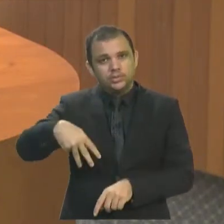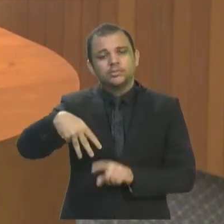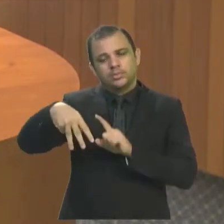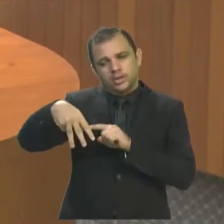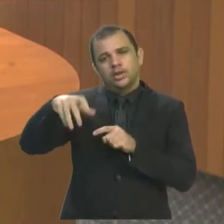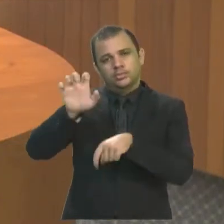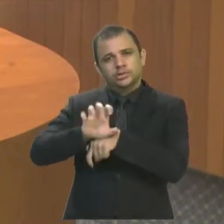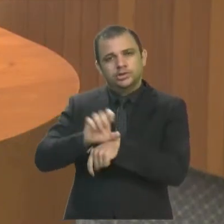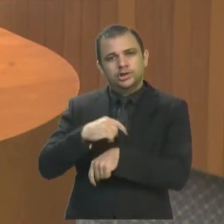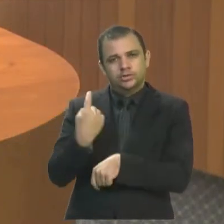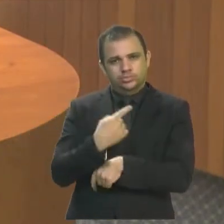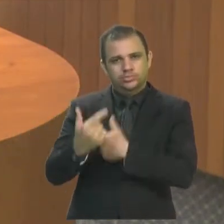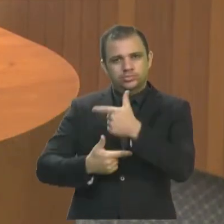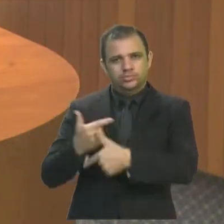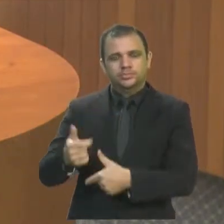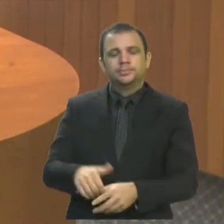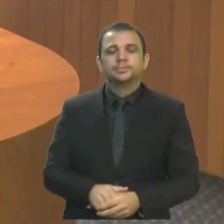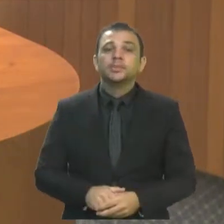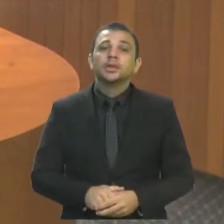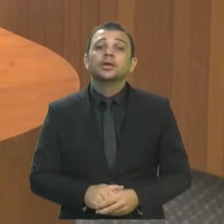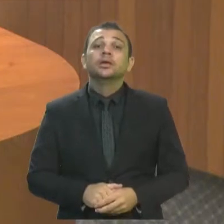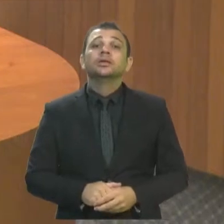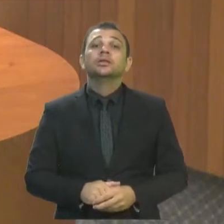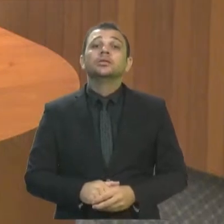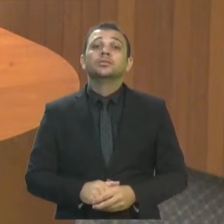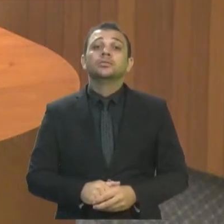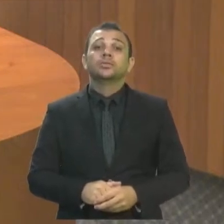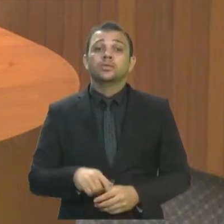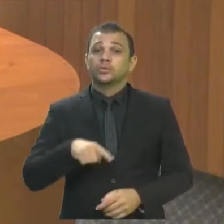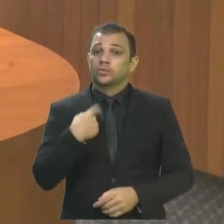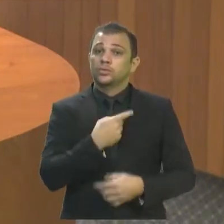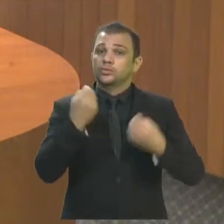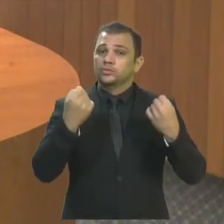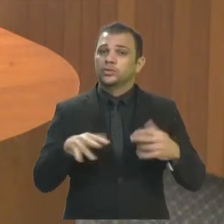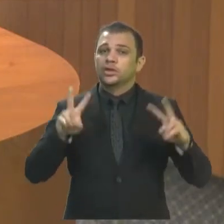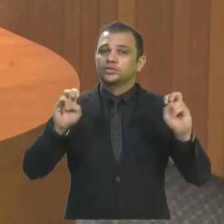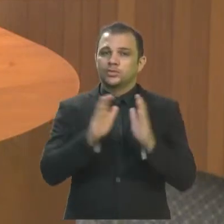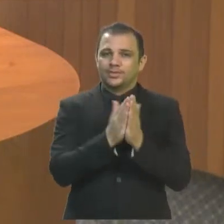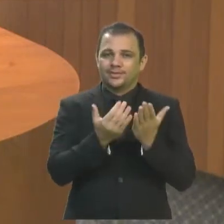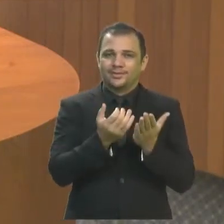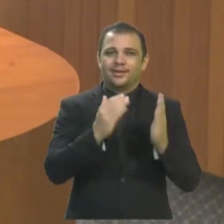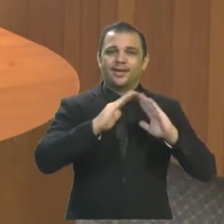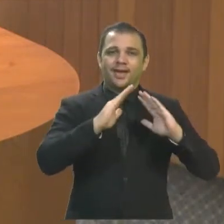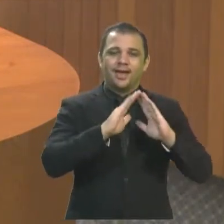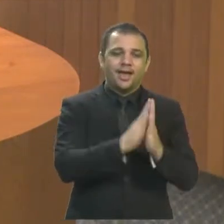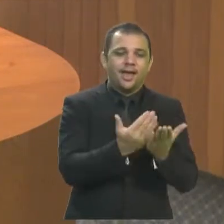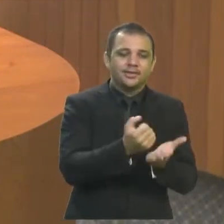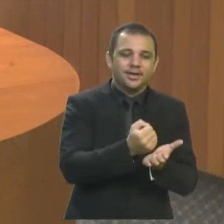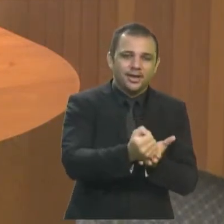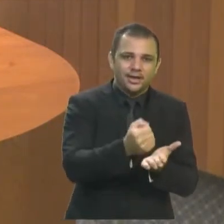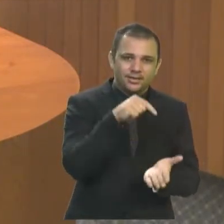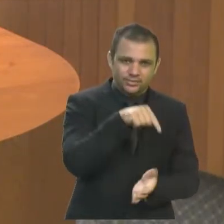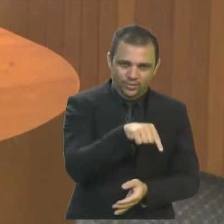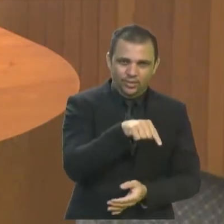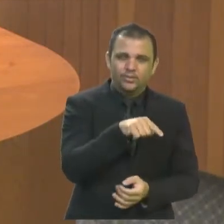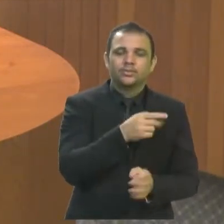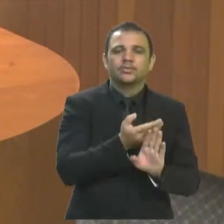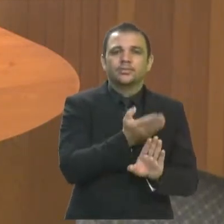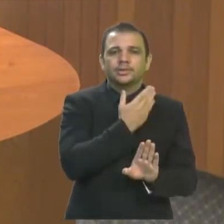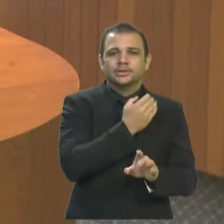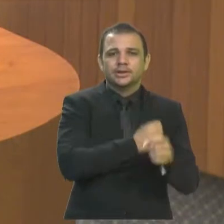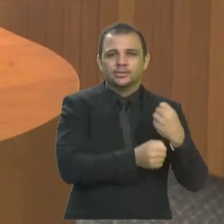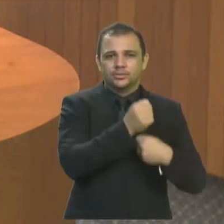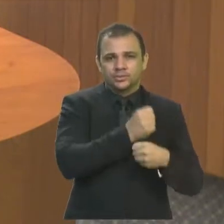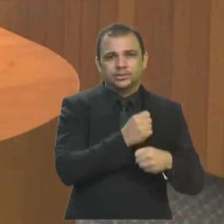Pois bem, nós temos tratado da questão dos cartórios, que nos últimos anos têm sido situações que têm dificultado